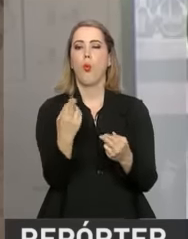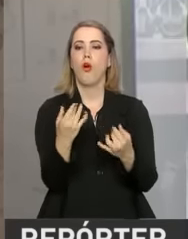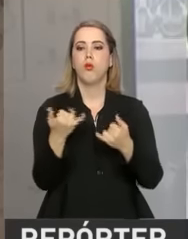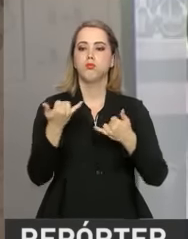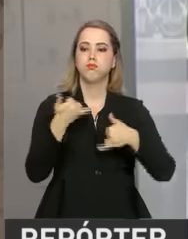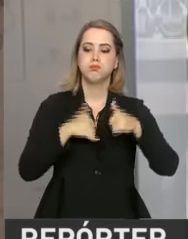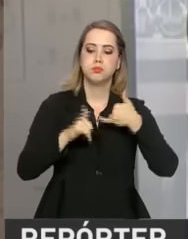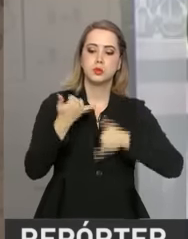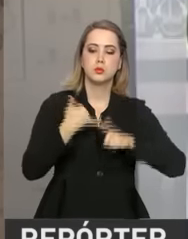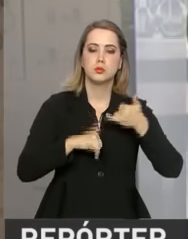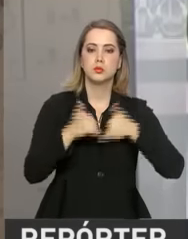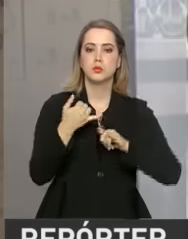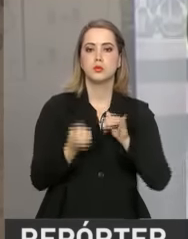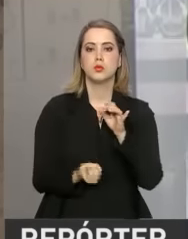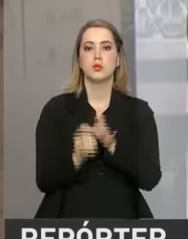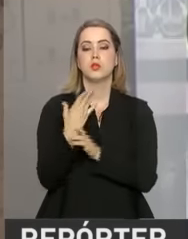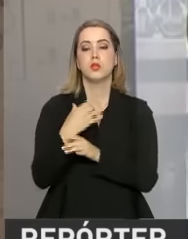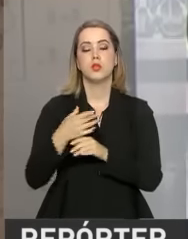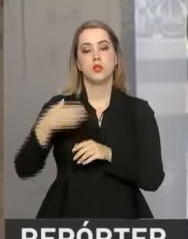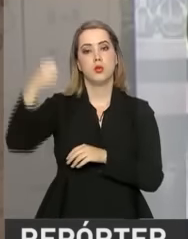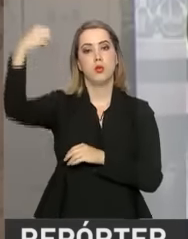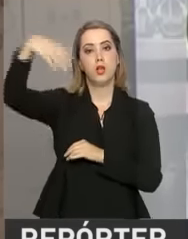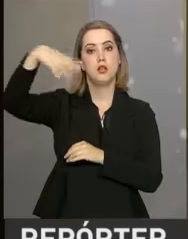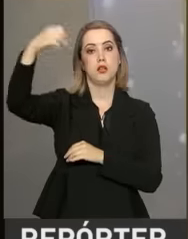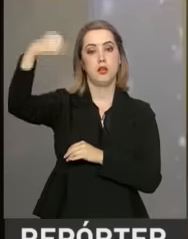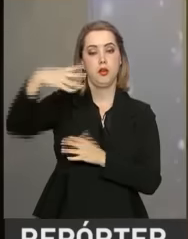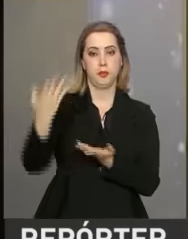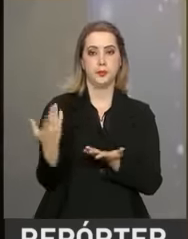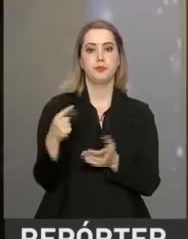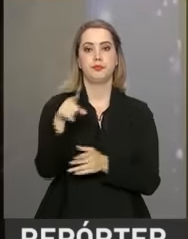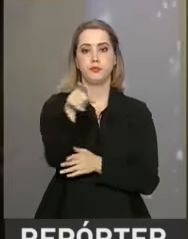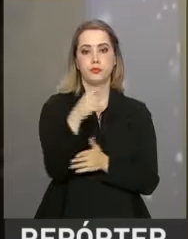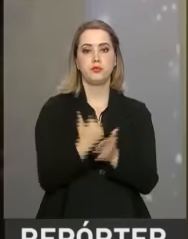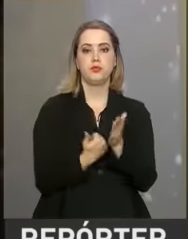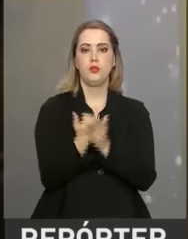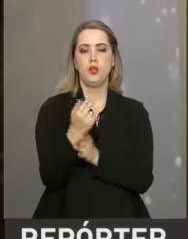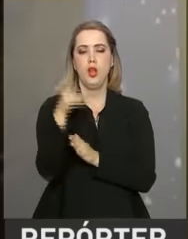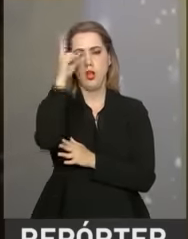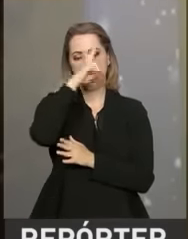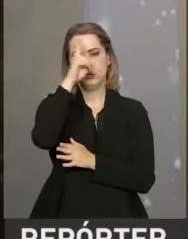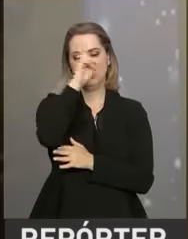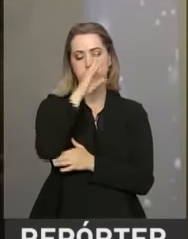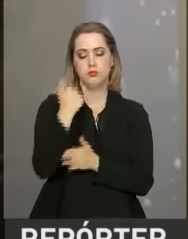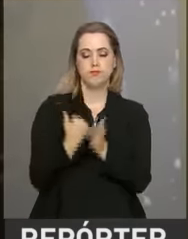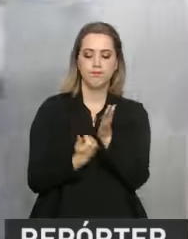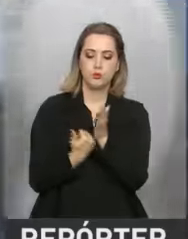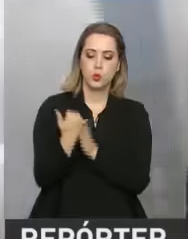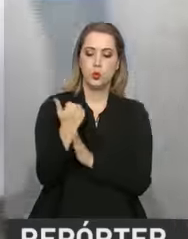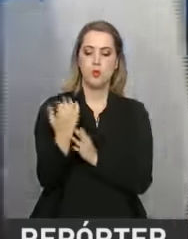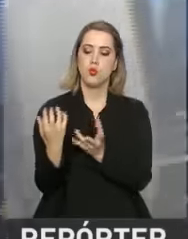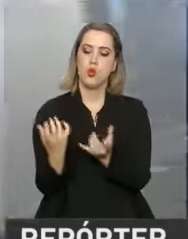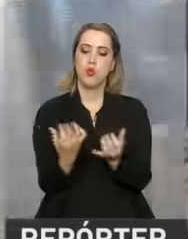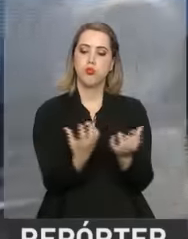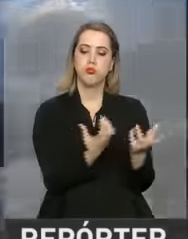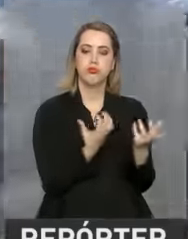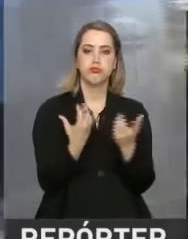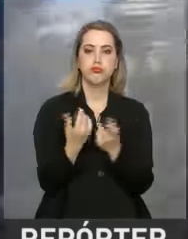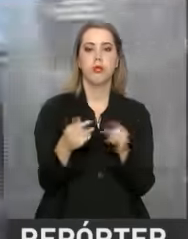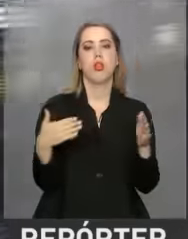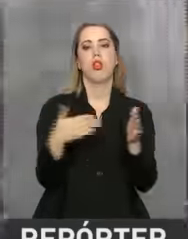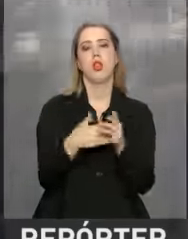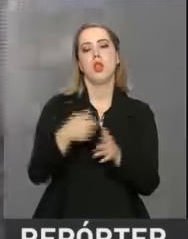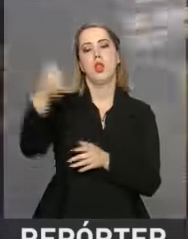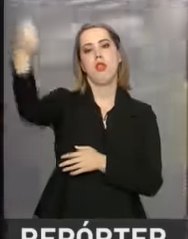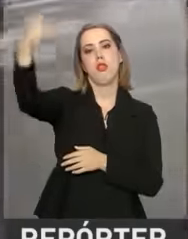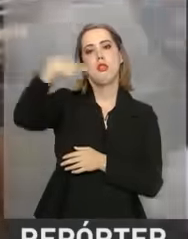da lâmpada incandescente. Dá para conferir ainda a história desde a descoberta do fogo até a luz, que